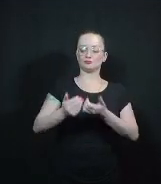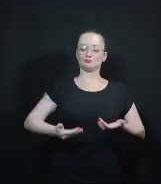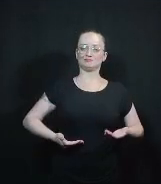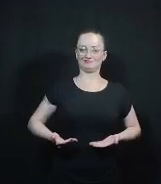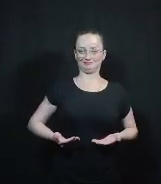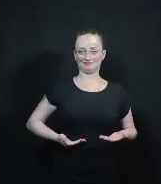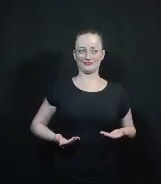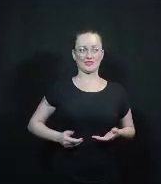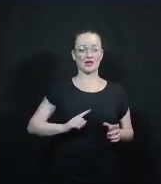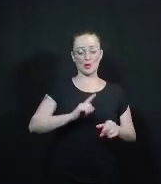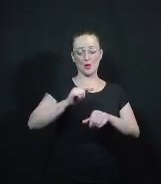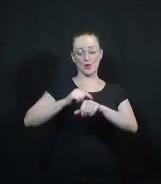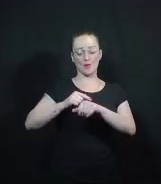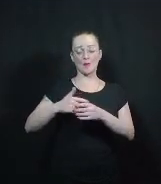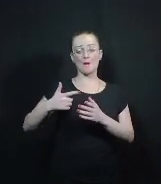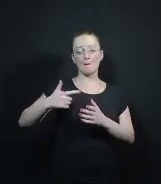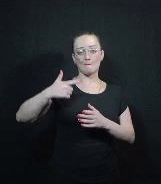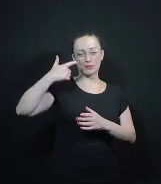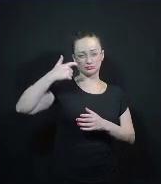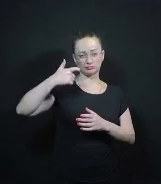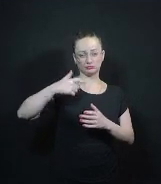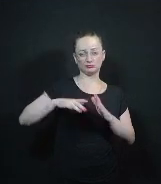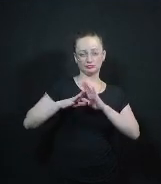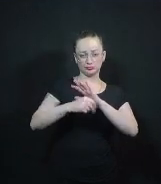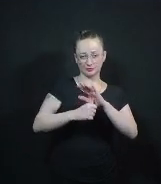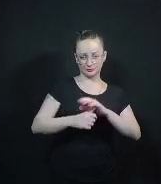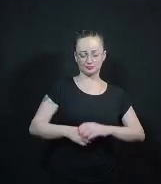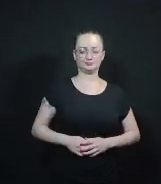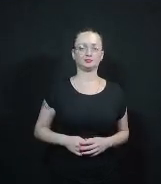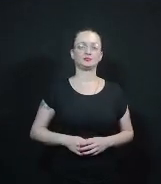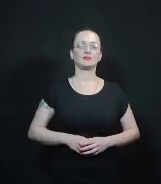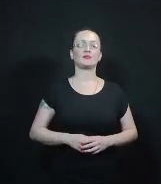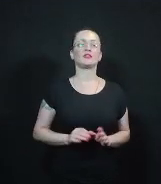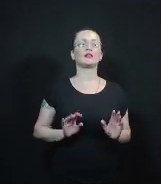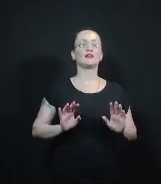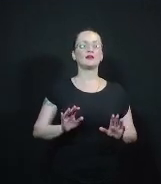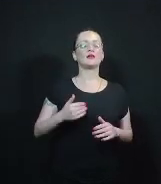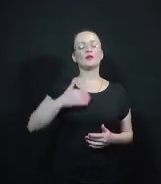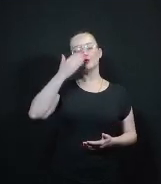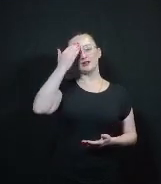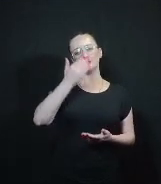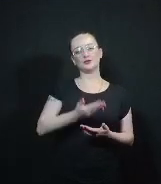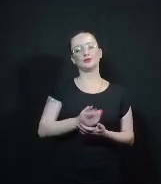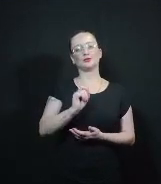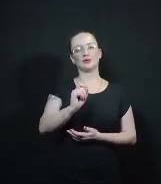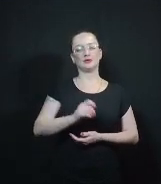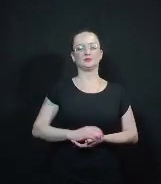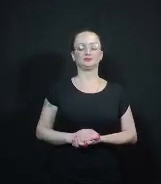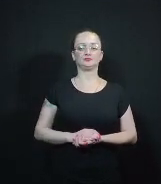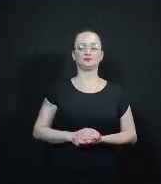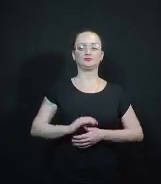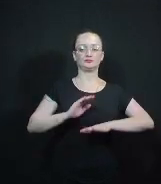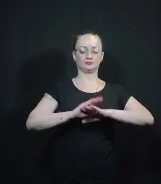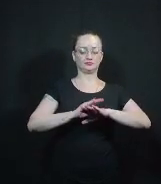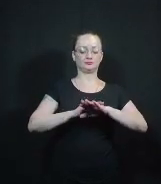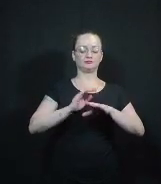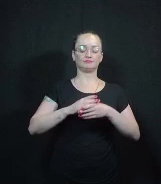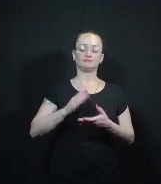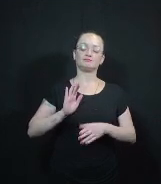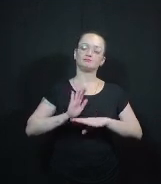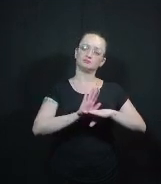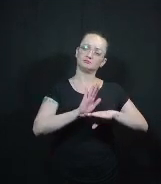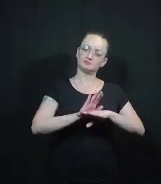e no momento do assalto, né? Então, eu entendo, fazendo uma contribuição, acho